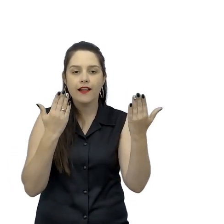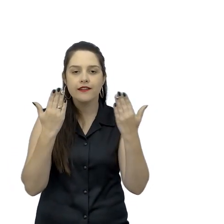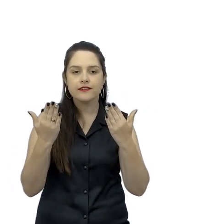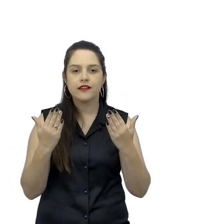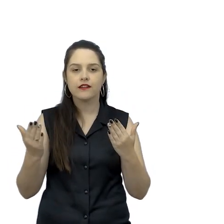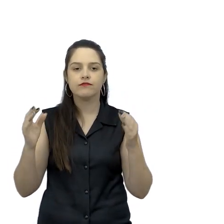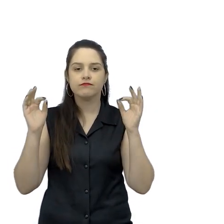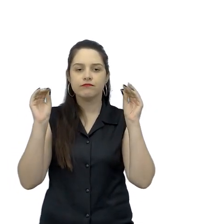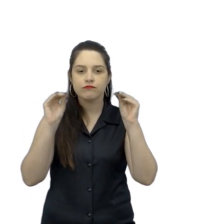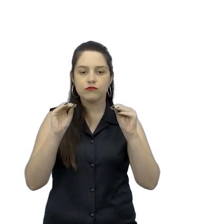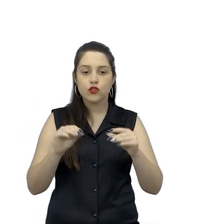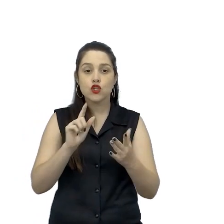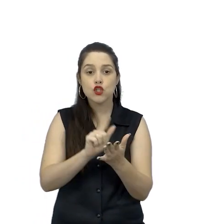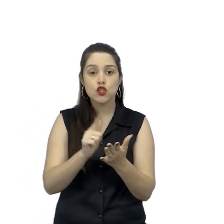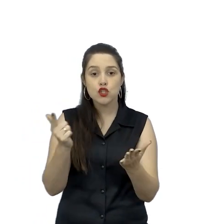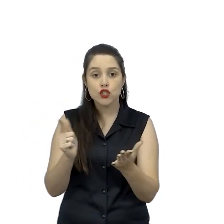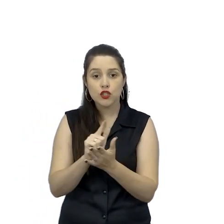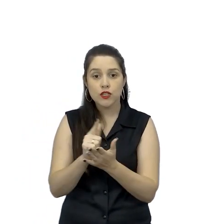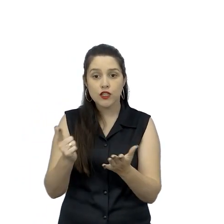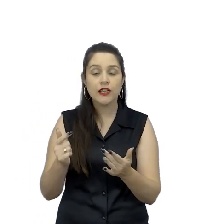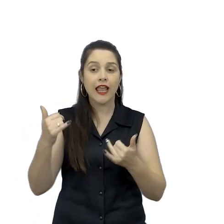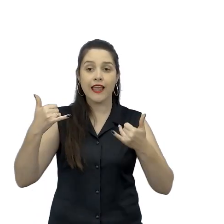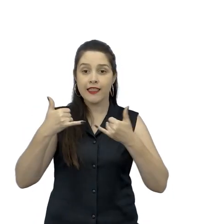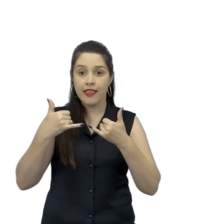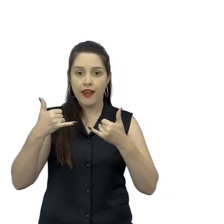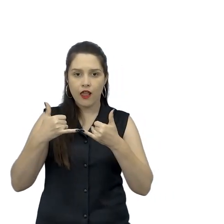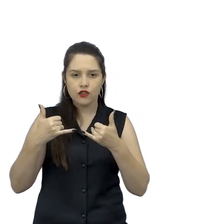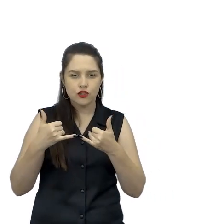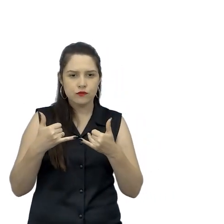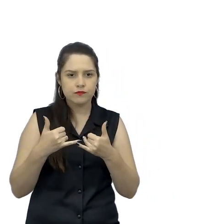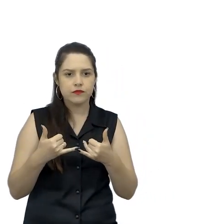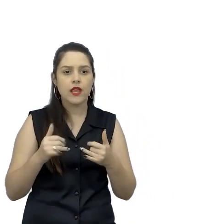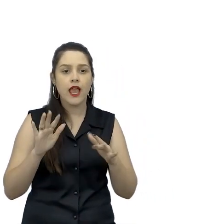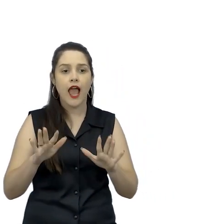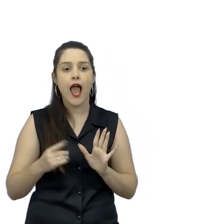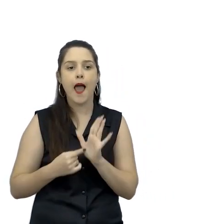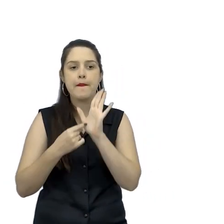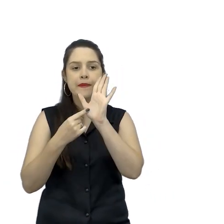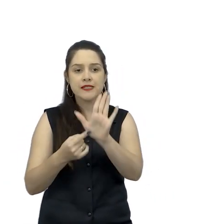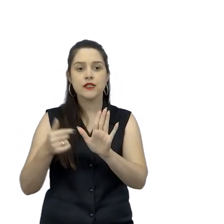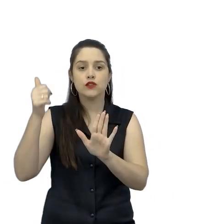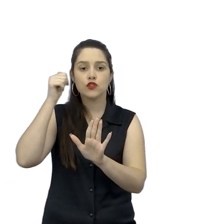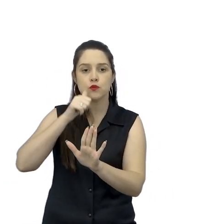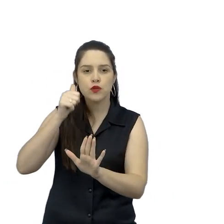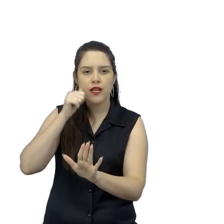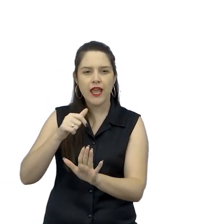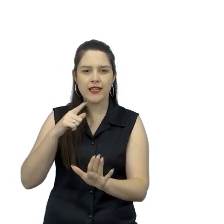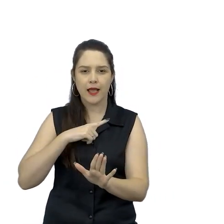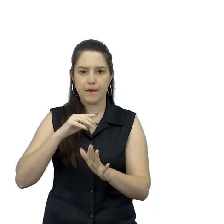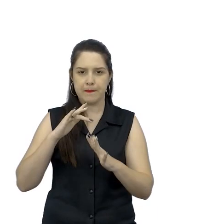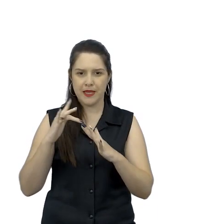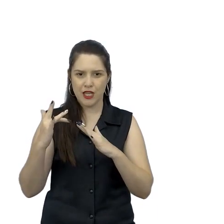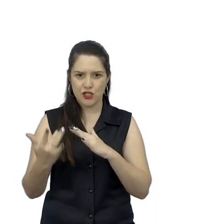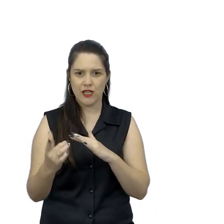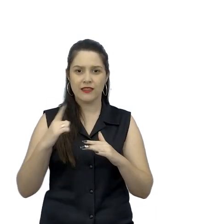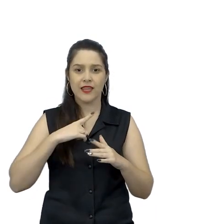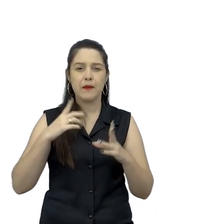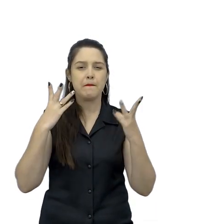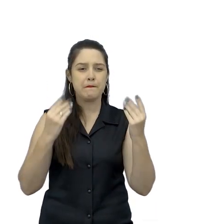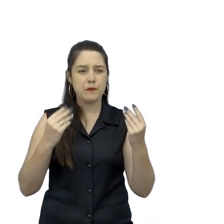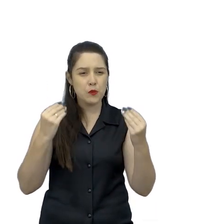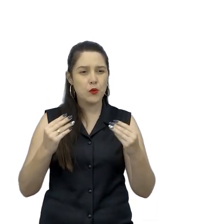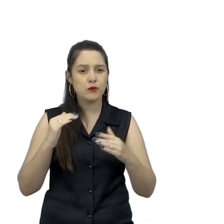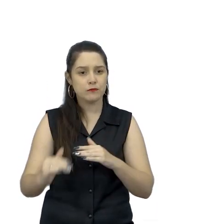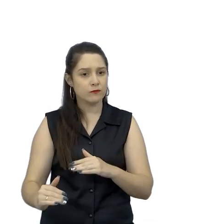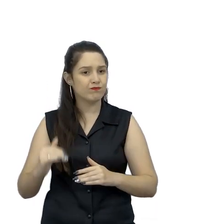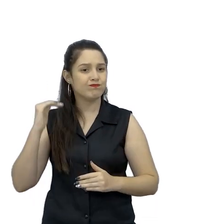em notícias de jornais, TV, rádio e internet. A apresentação de mulheres nas mídias ainda tem muito que